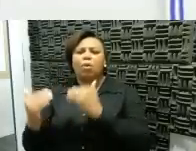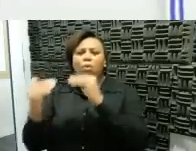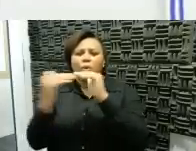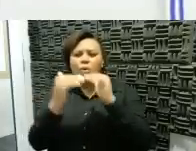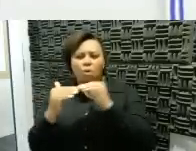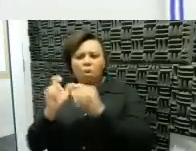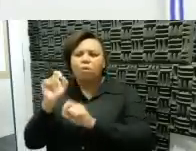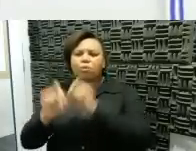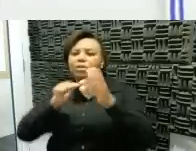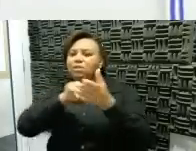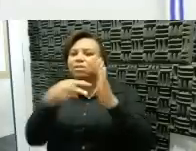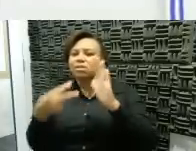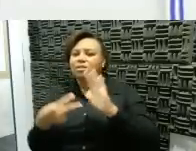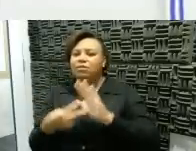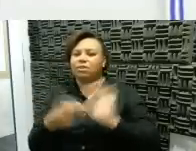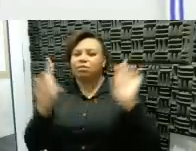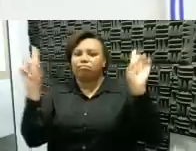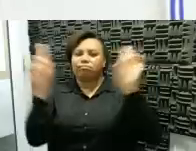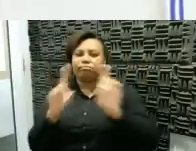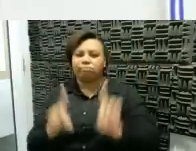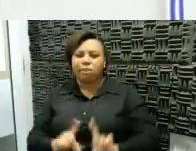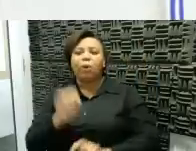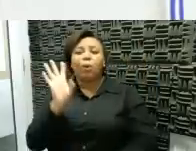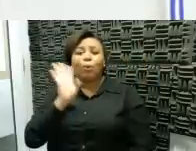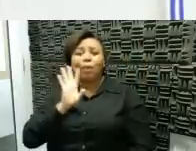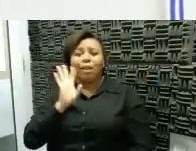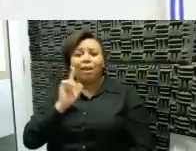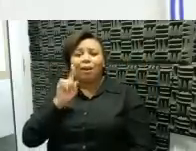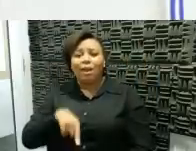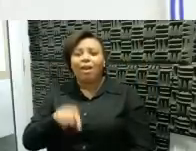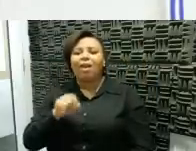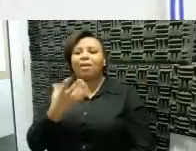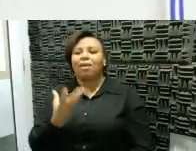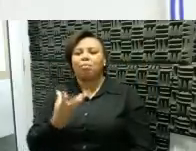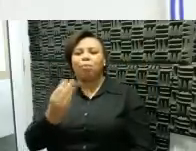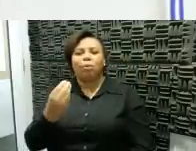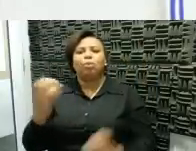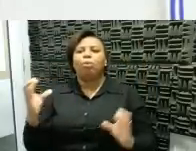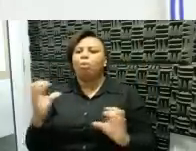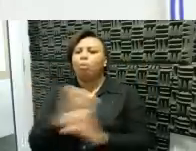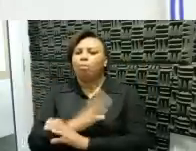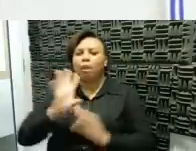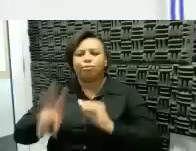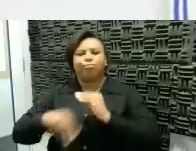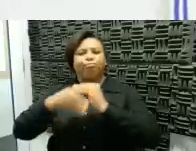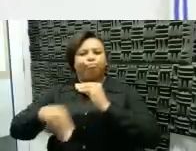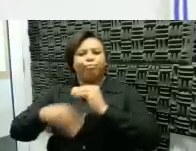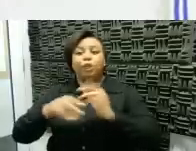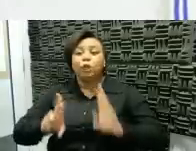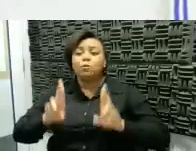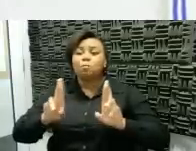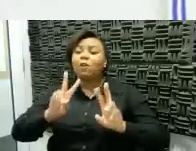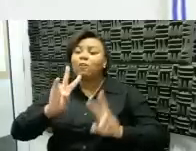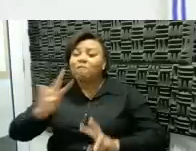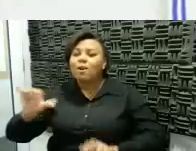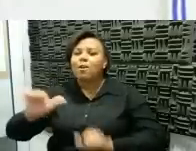e o O legal é que ele tá ele é bastante completo e ele vai eu espero que ele vai mudar um pouquinho a imagem né de